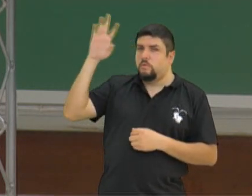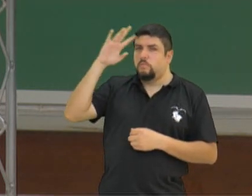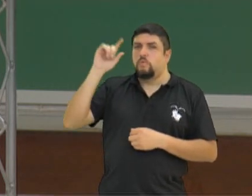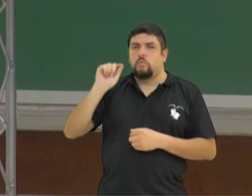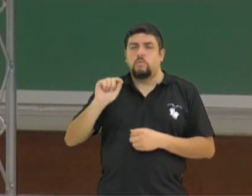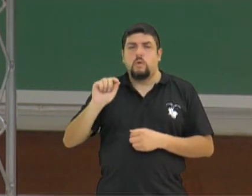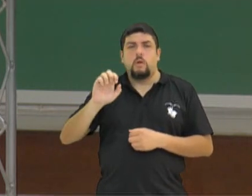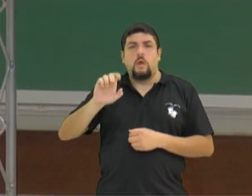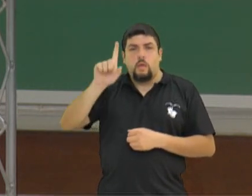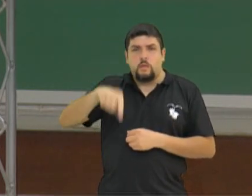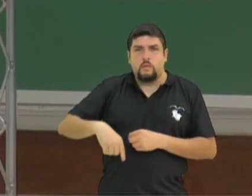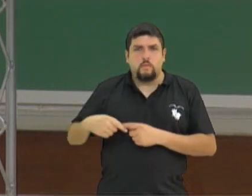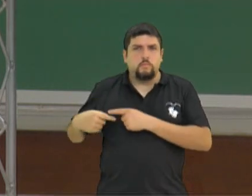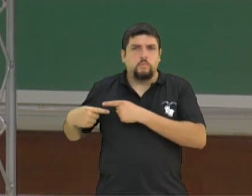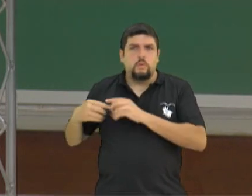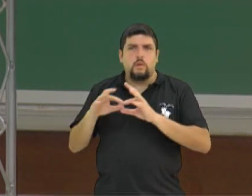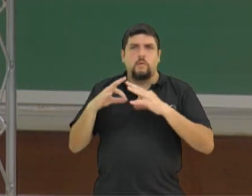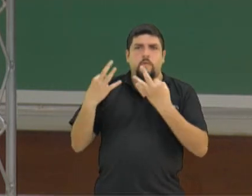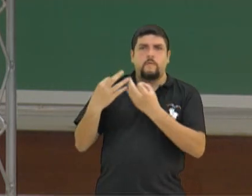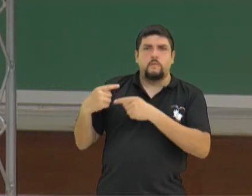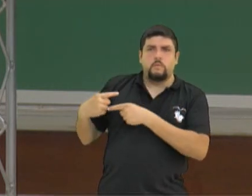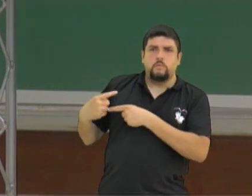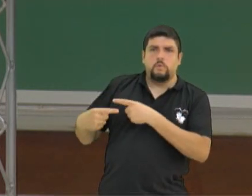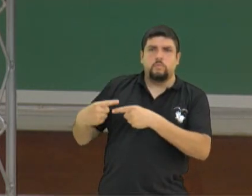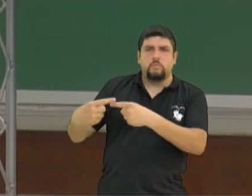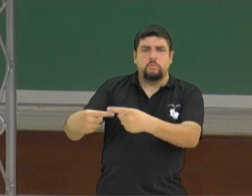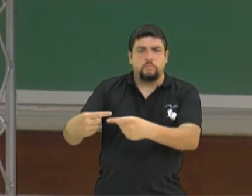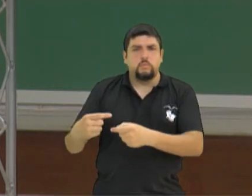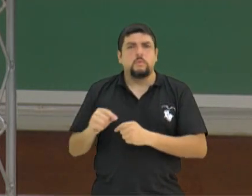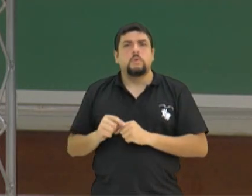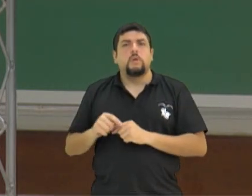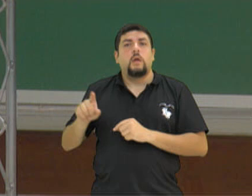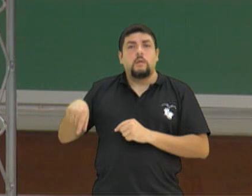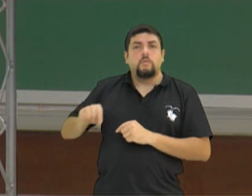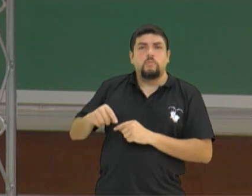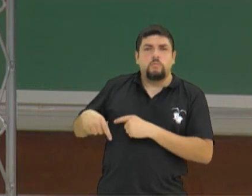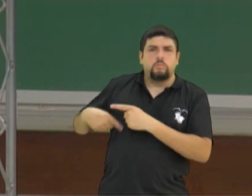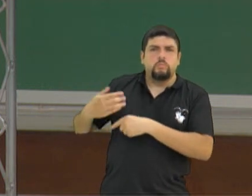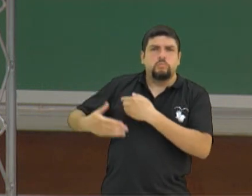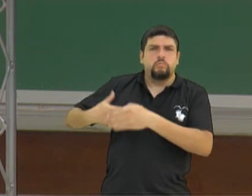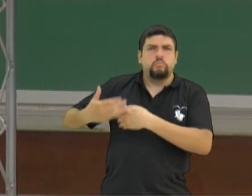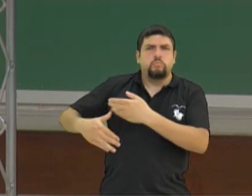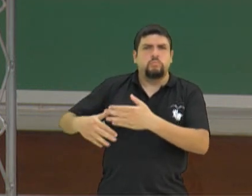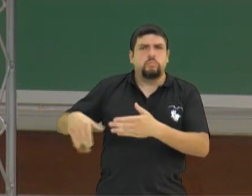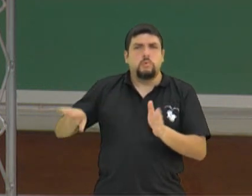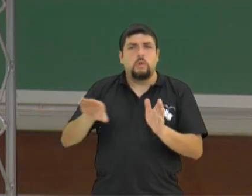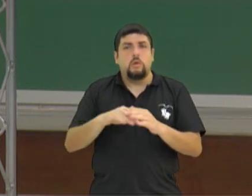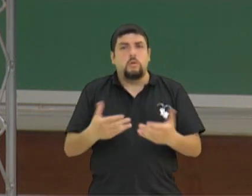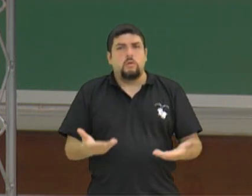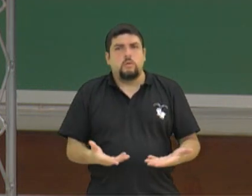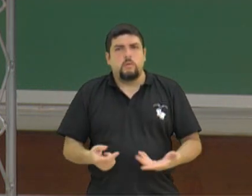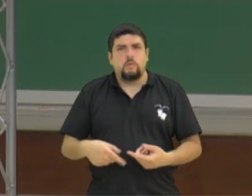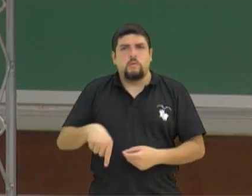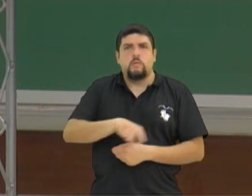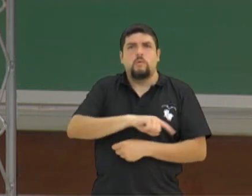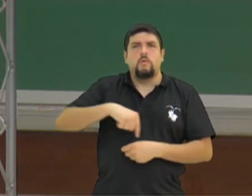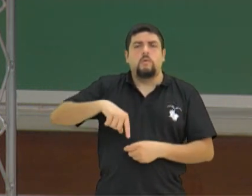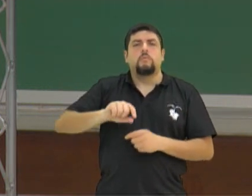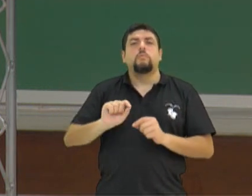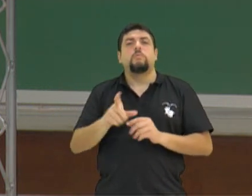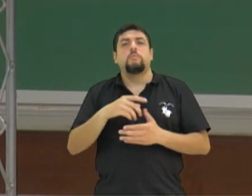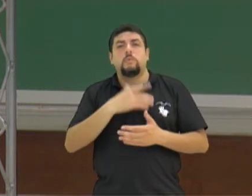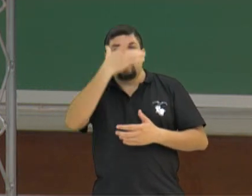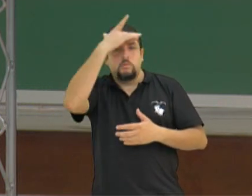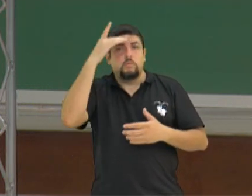passados, né, pelos ancestrais de geração em geração e que chegaram até nós porque alguém em algum momento fez a escrita,